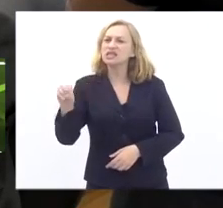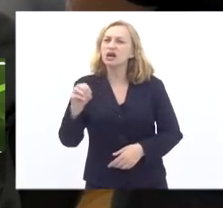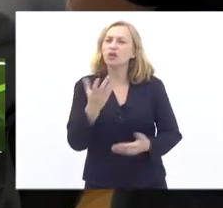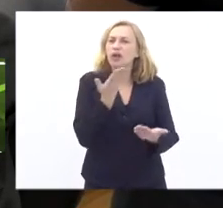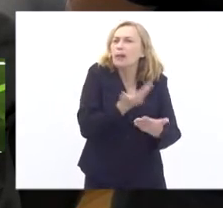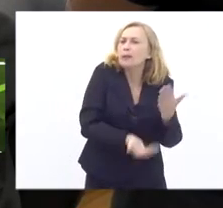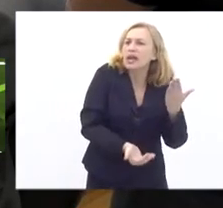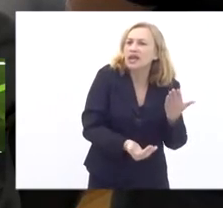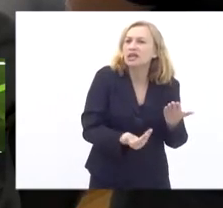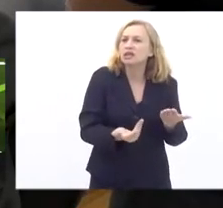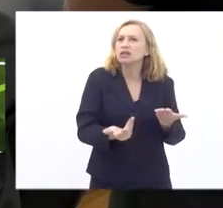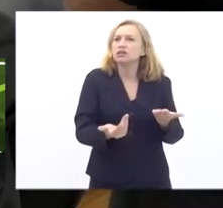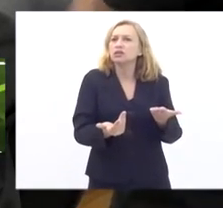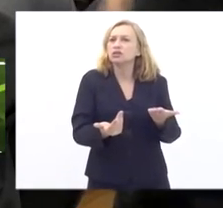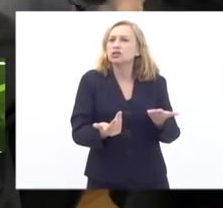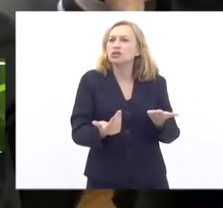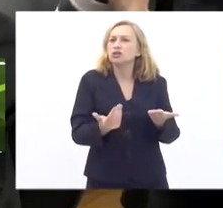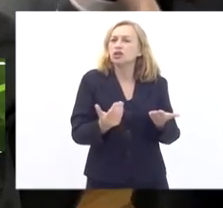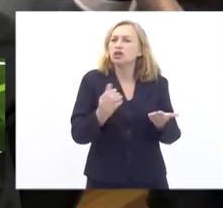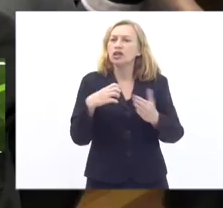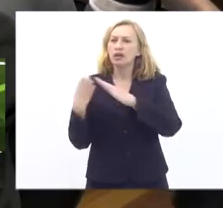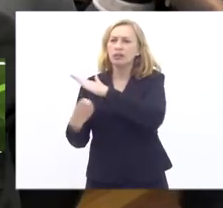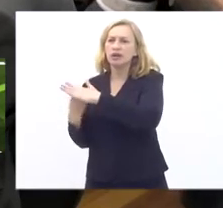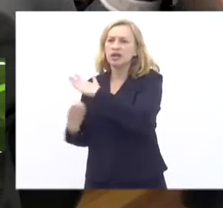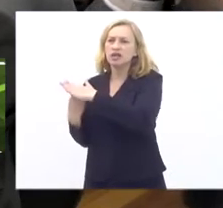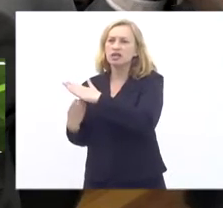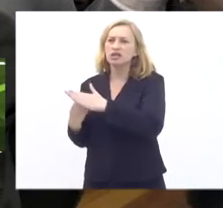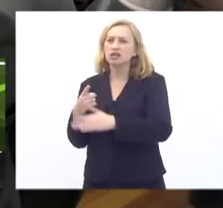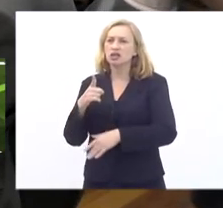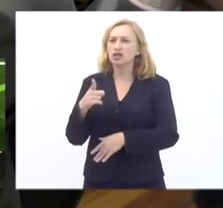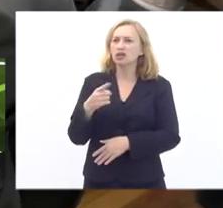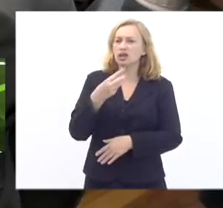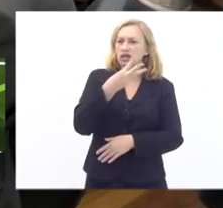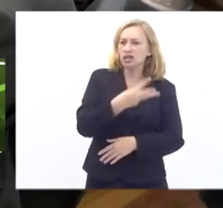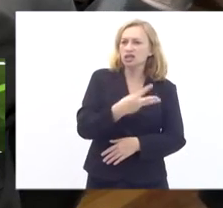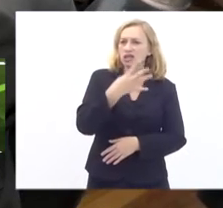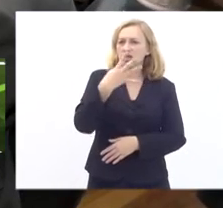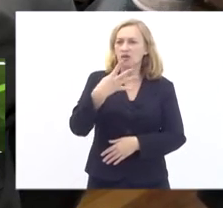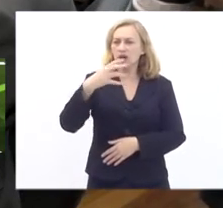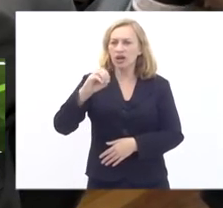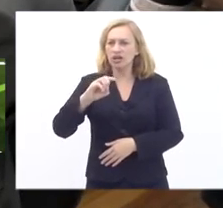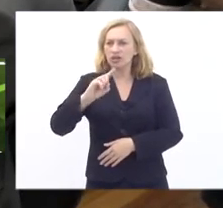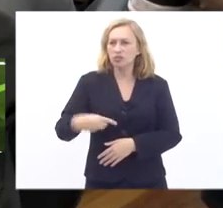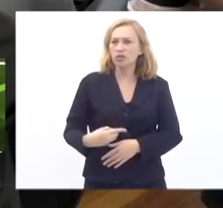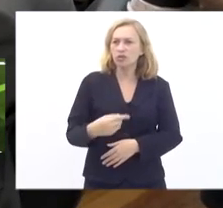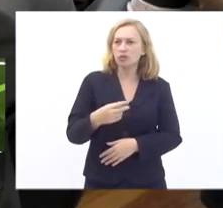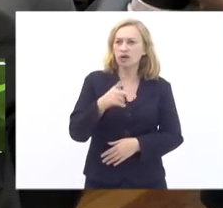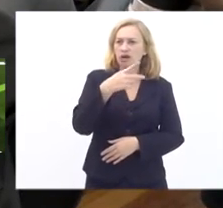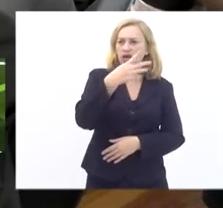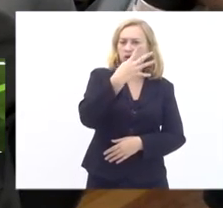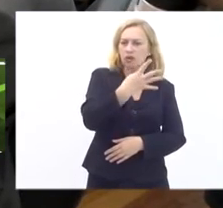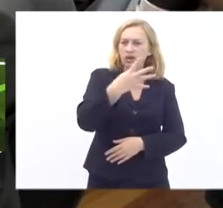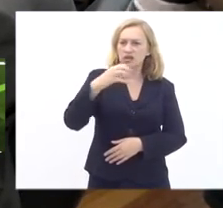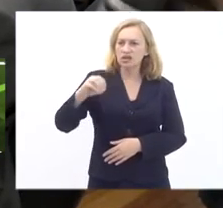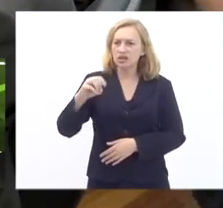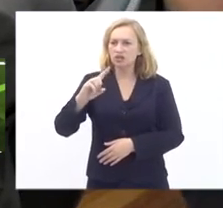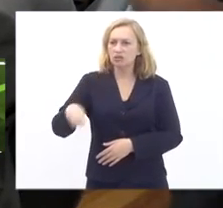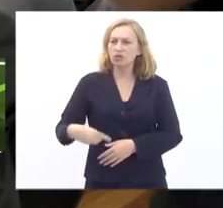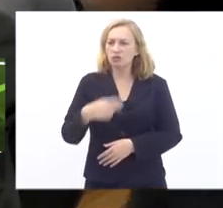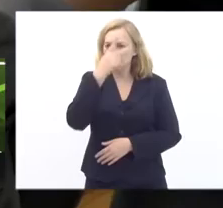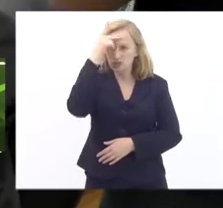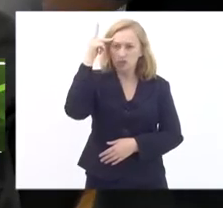caso da Supervia. Só tem que comentar, de 340 mil para 400 mil passageiros, eu bati nessa tecla. Vou continuar